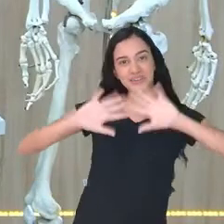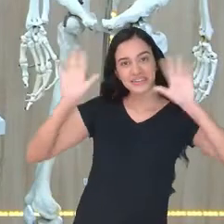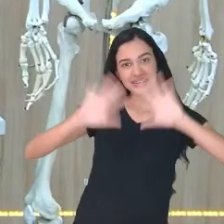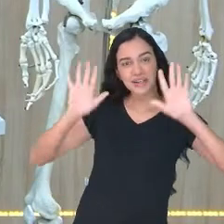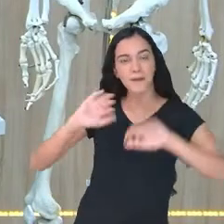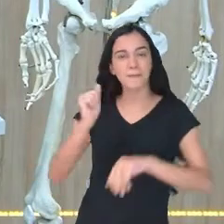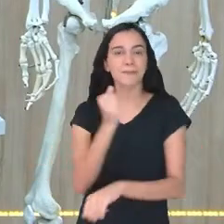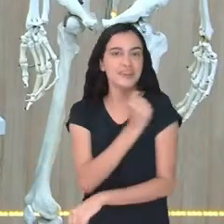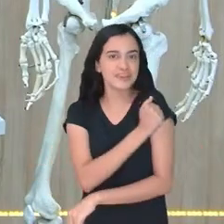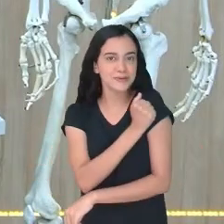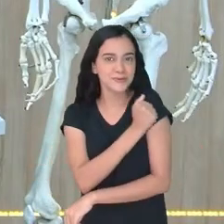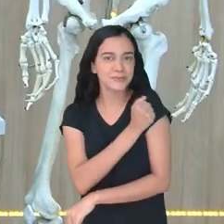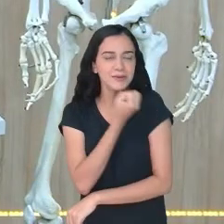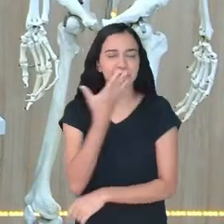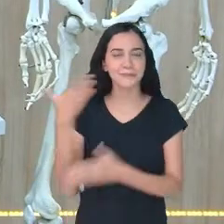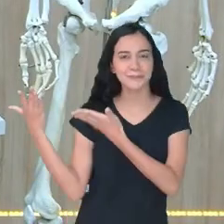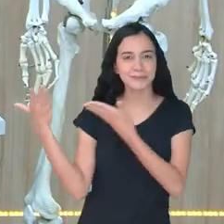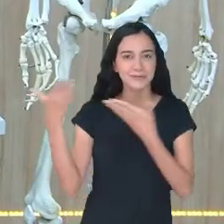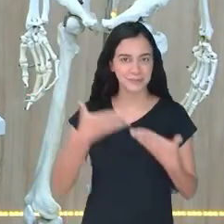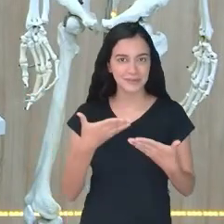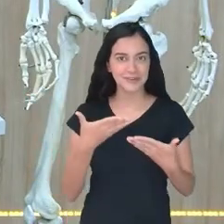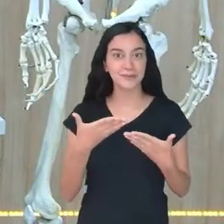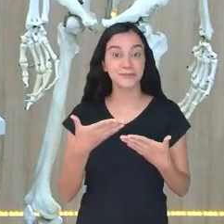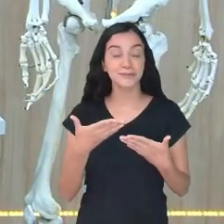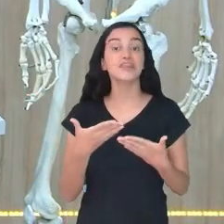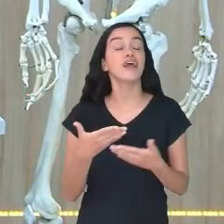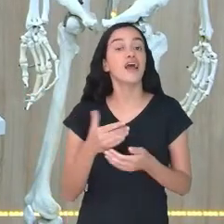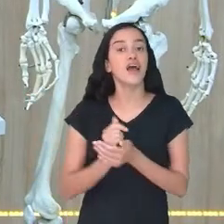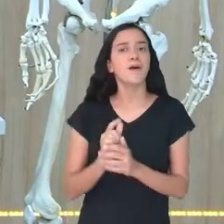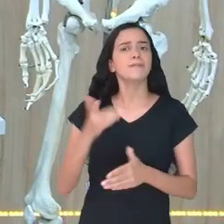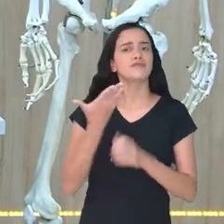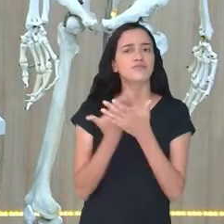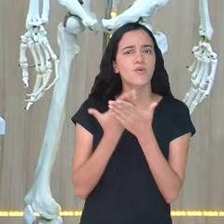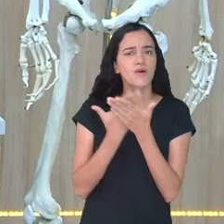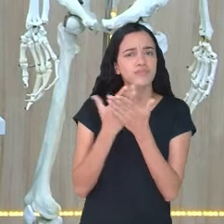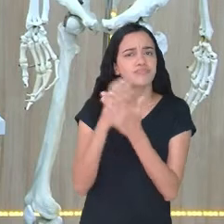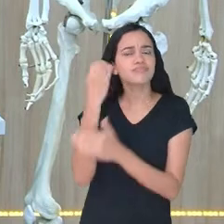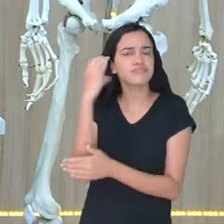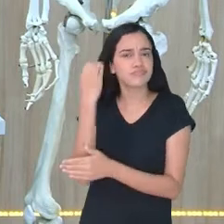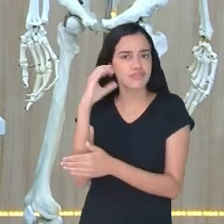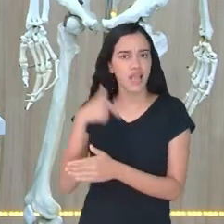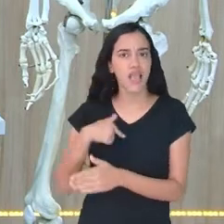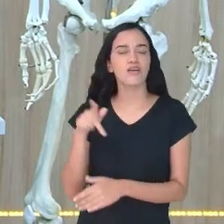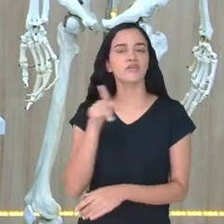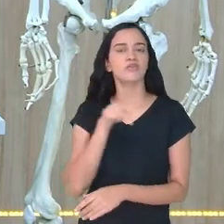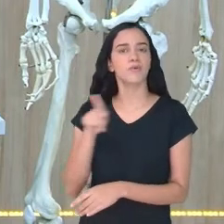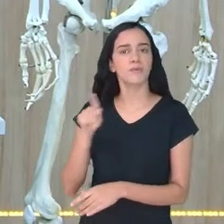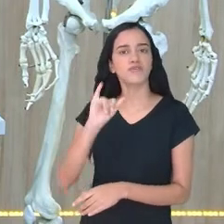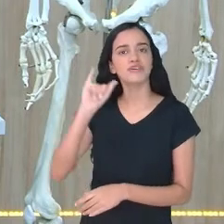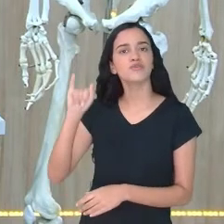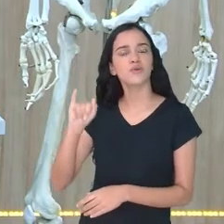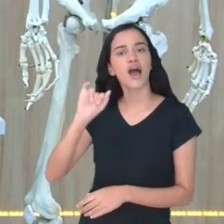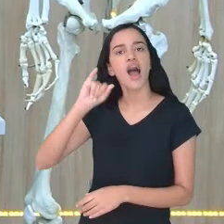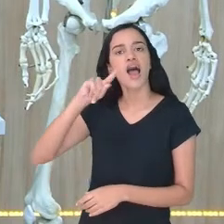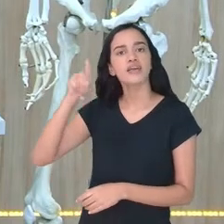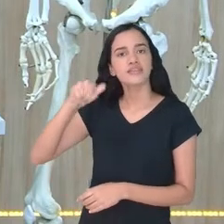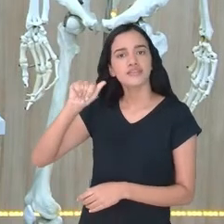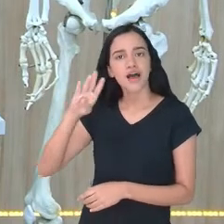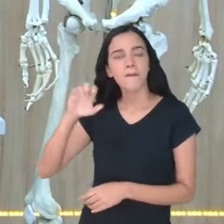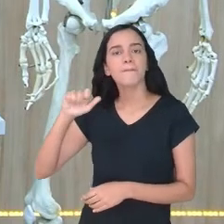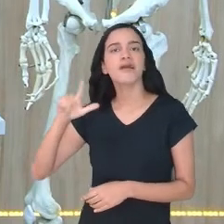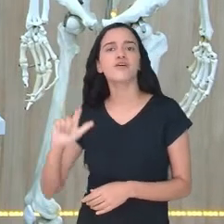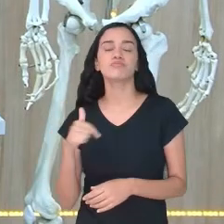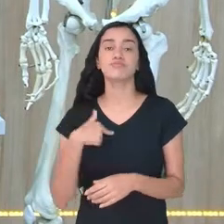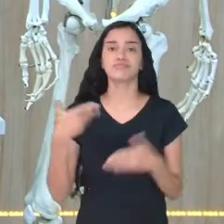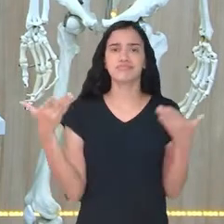Olá, alunos e alunas, sejam todos muito bem-vindos a mais uma aula de ciências. Eu sou a professora Isabel e vamos